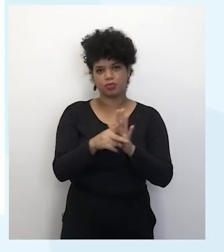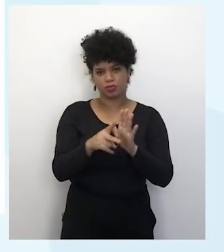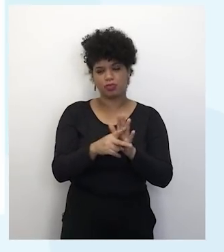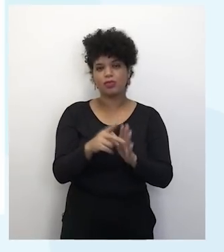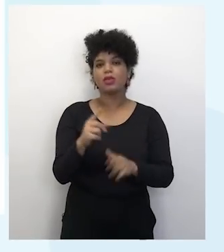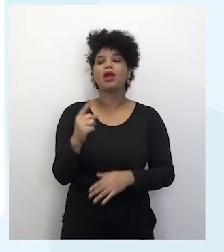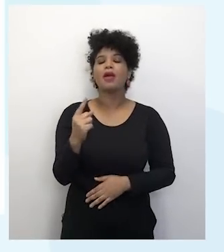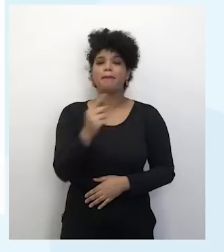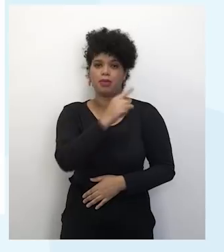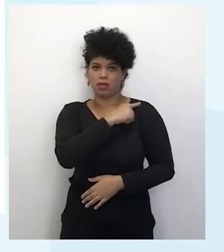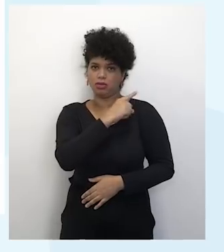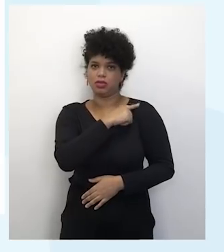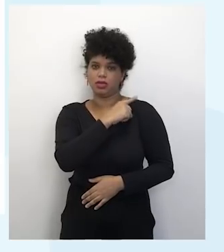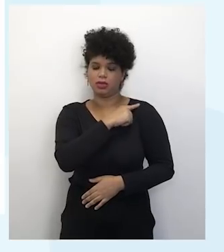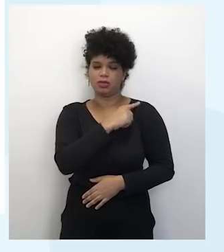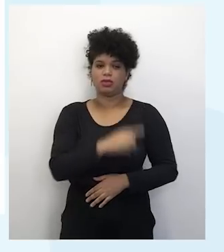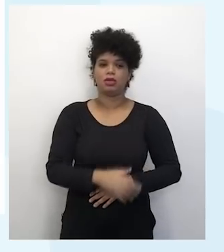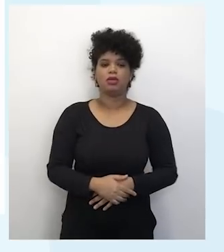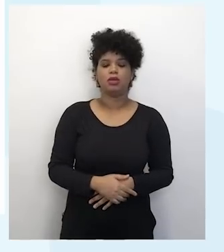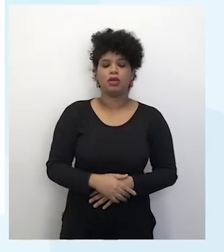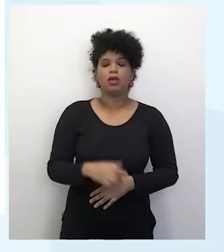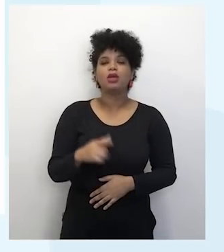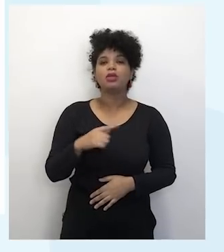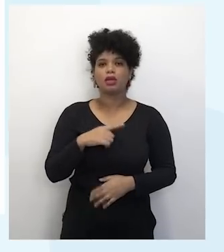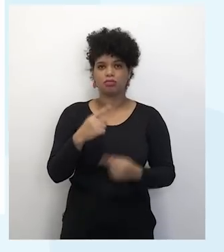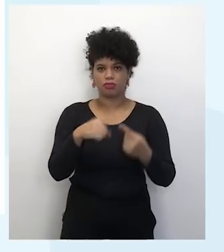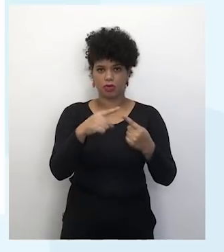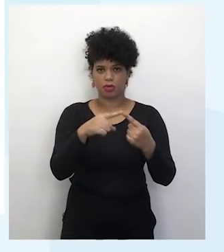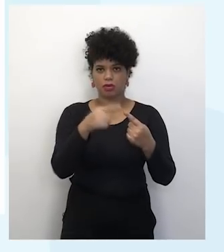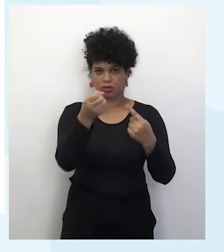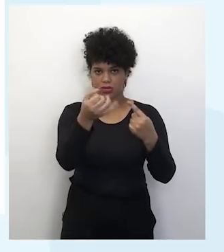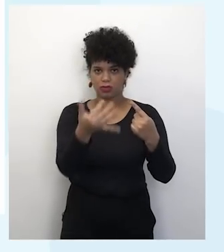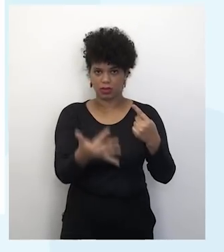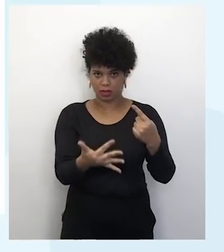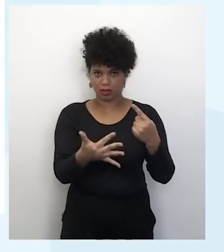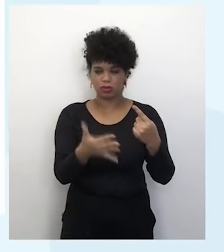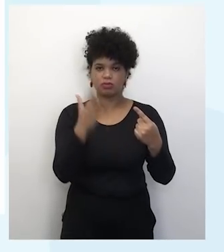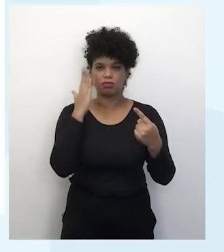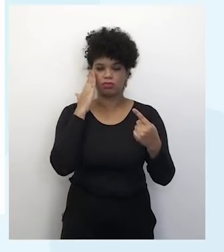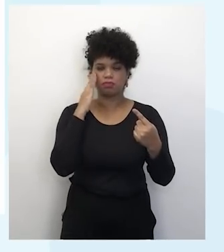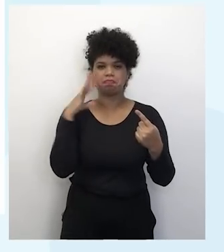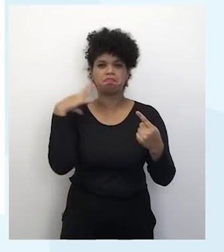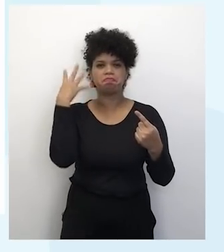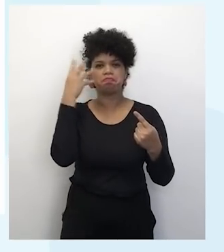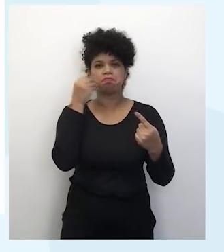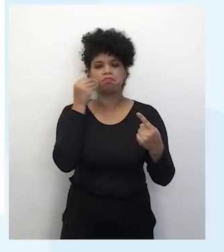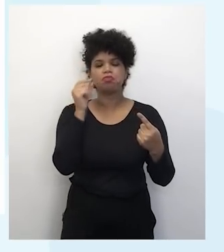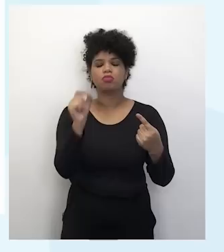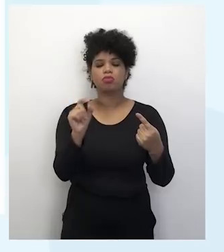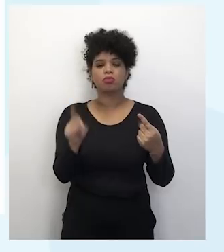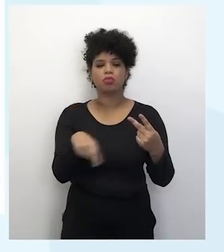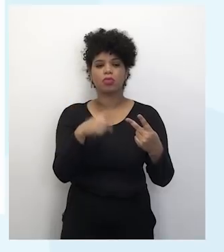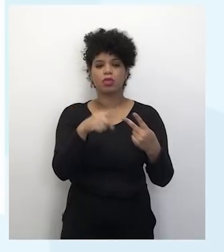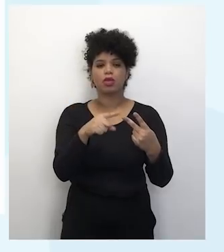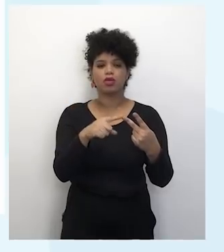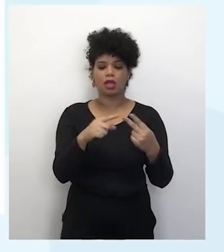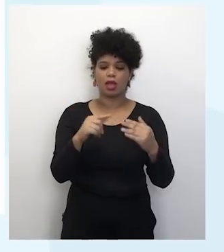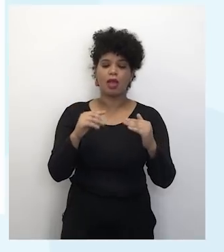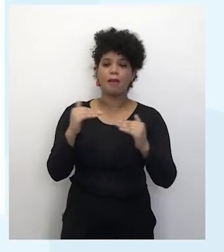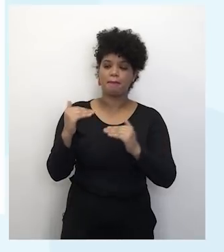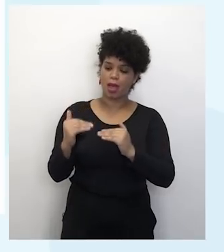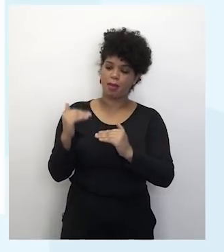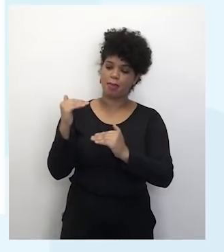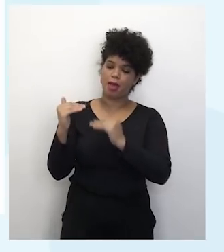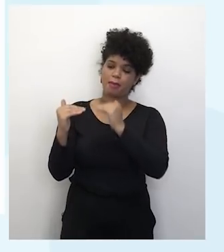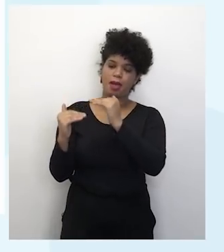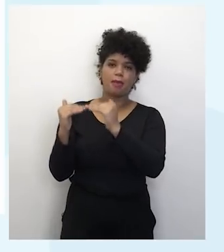primeira série do ensino médio. Então, tem a definição da competência, em seguida tem os degraus, né, já